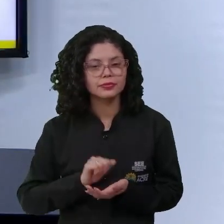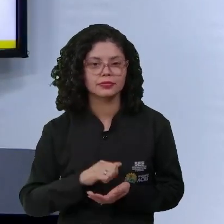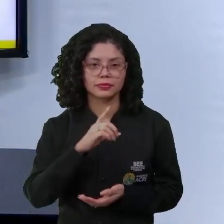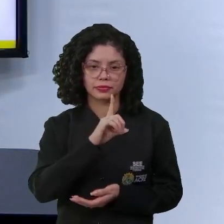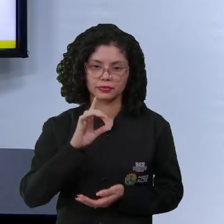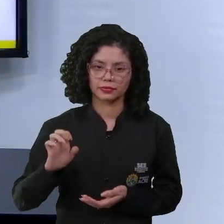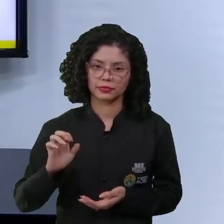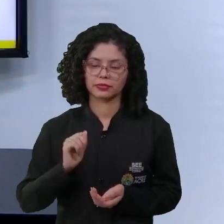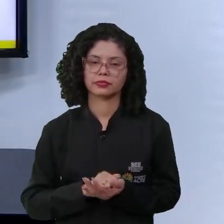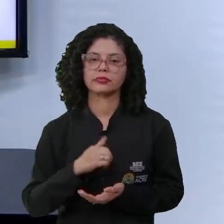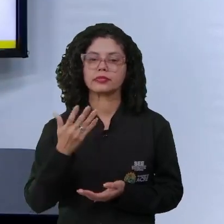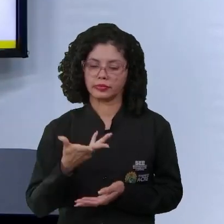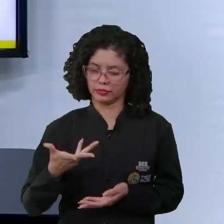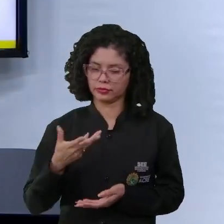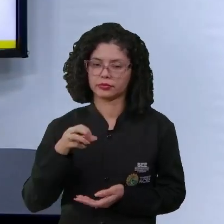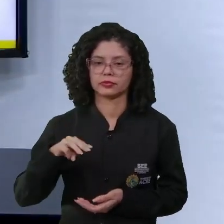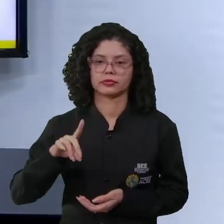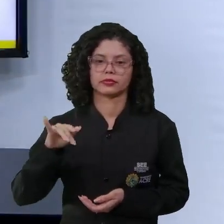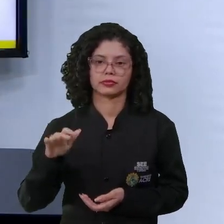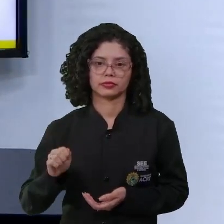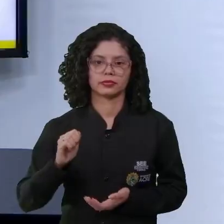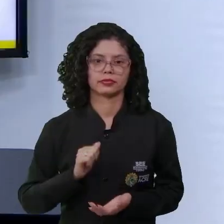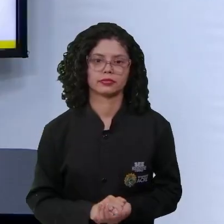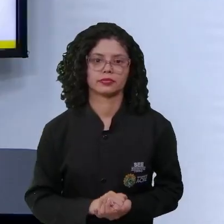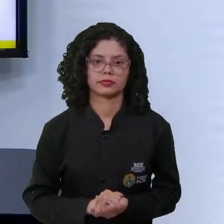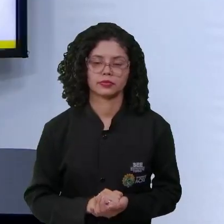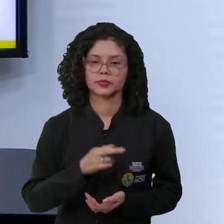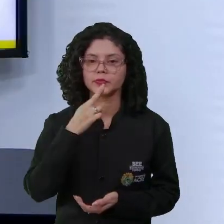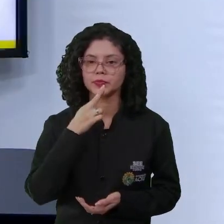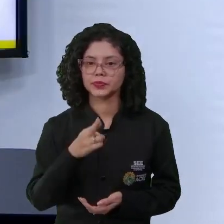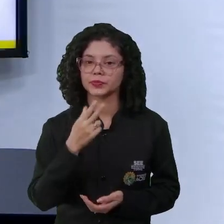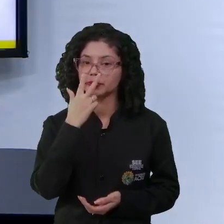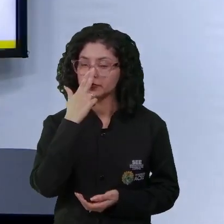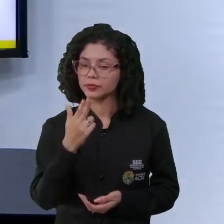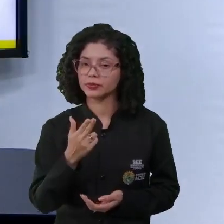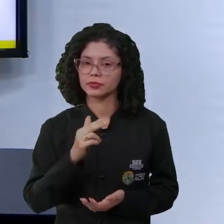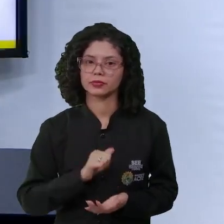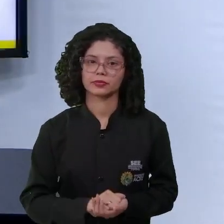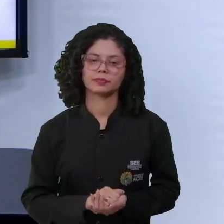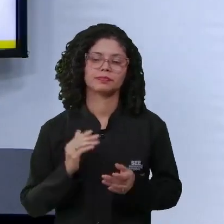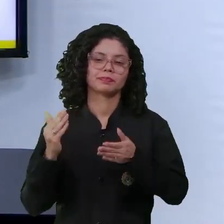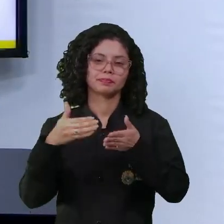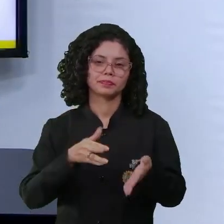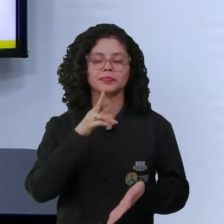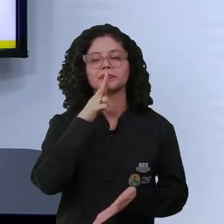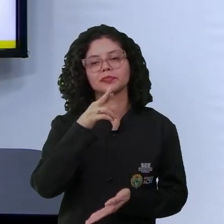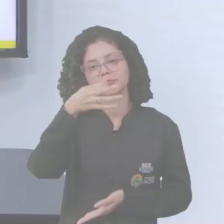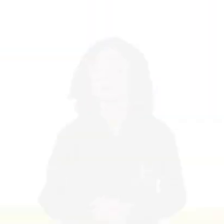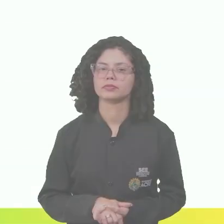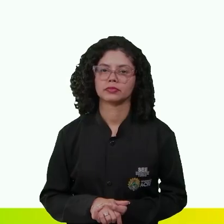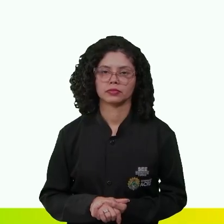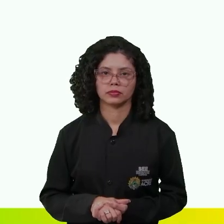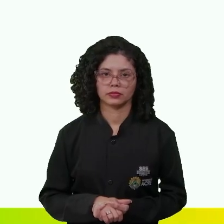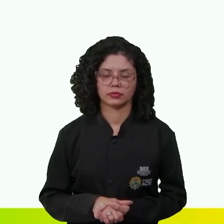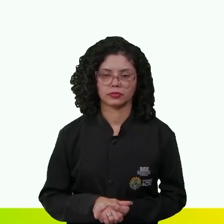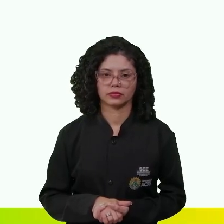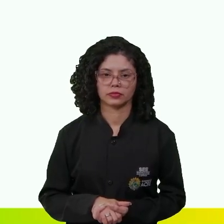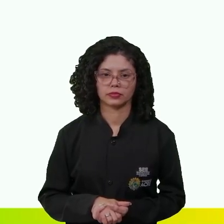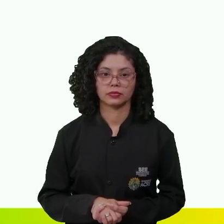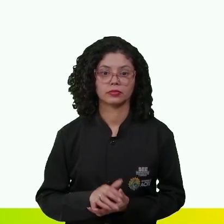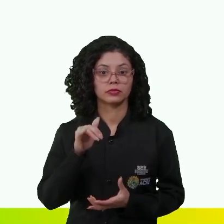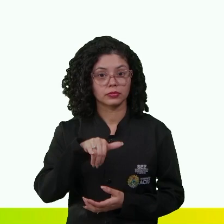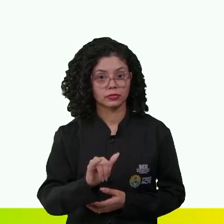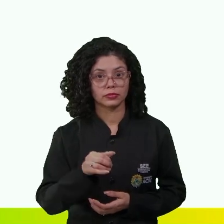e E não são base médias, e eu tenho que resolver por semelhança, eu chego ao resultado correto.